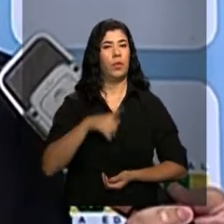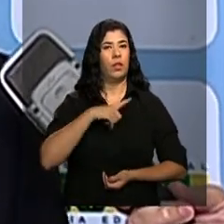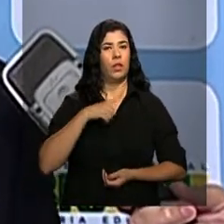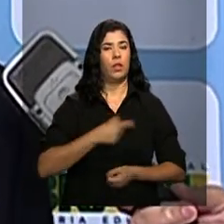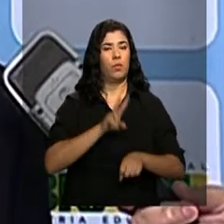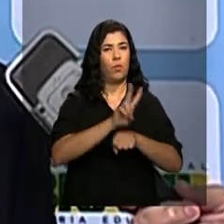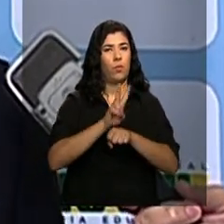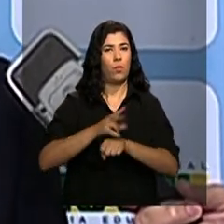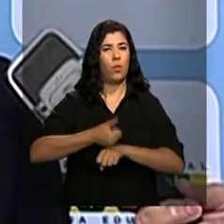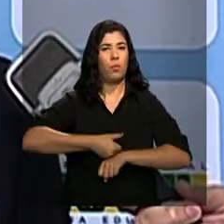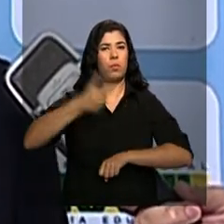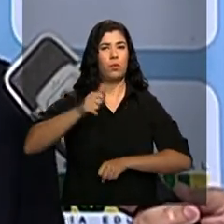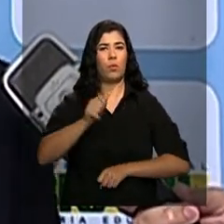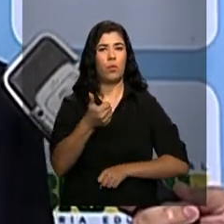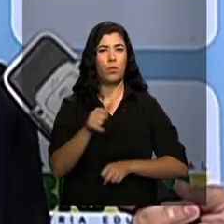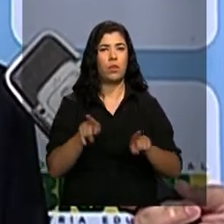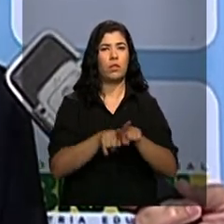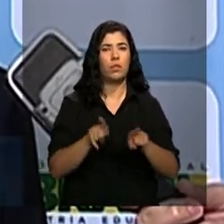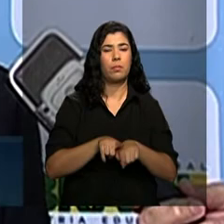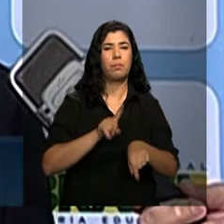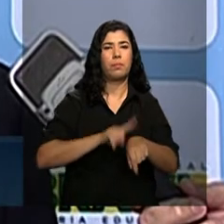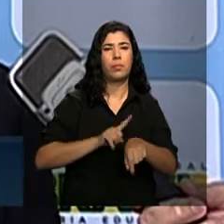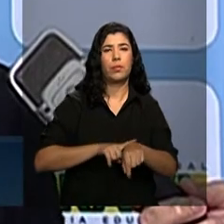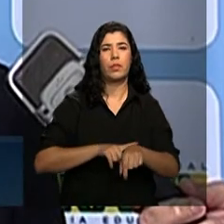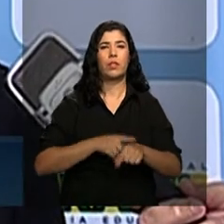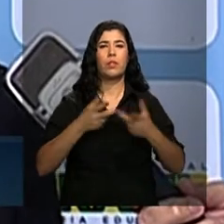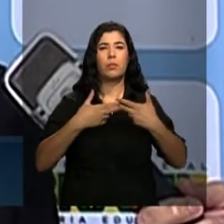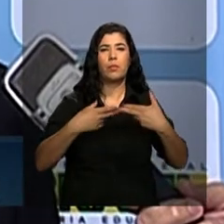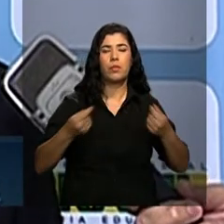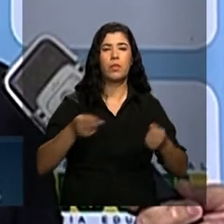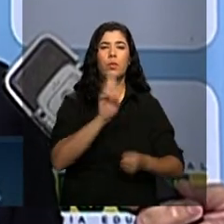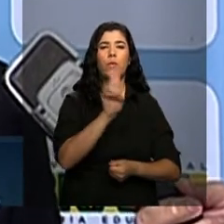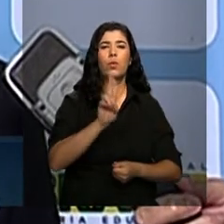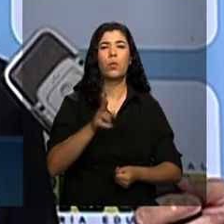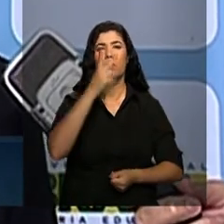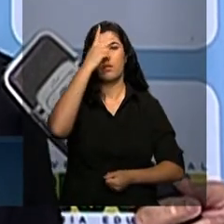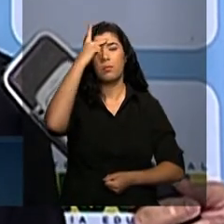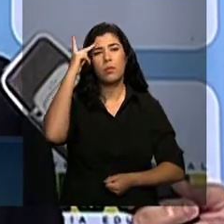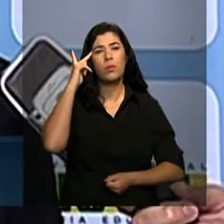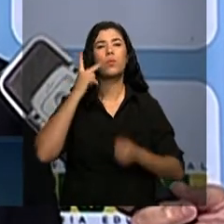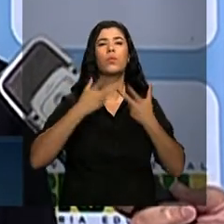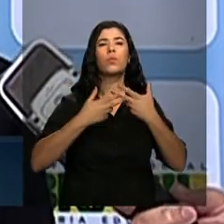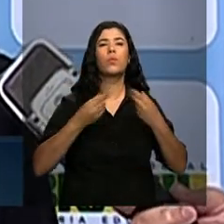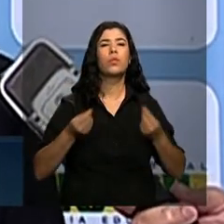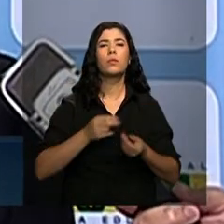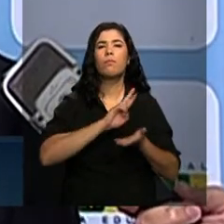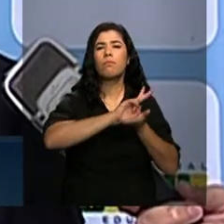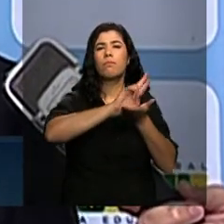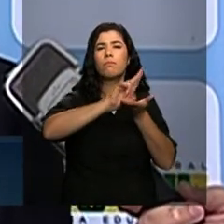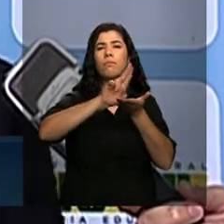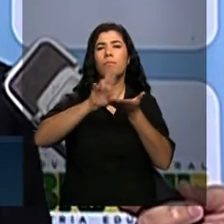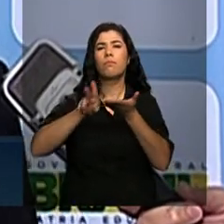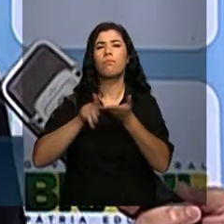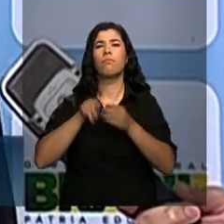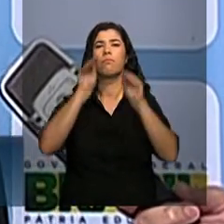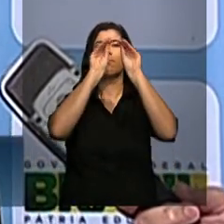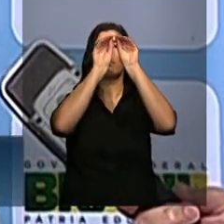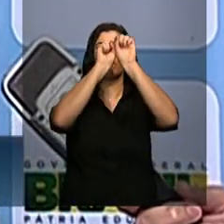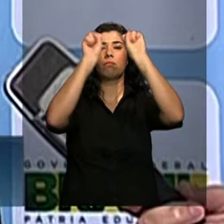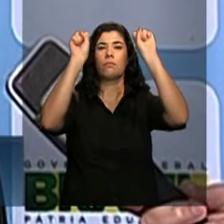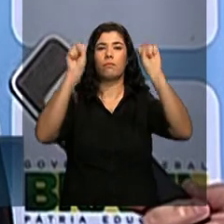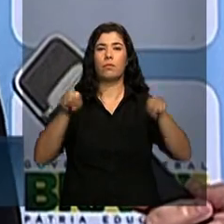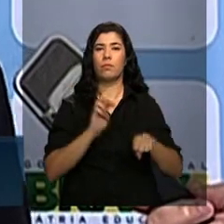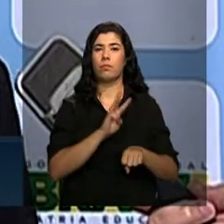qualidade, prazo, características, resultados de exames, nomes dos pacientes, enfim, ele organiza a nossa rede